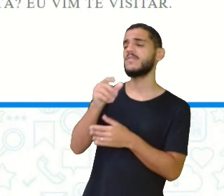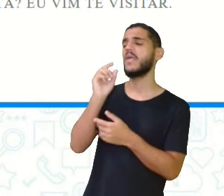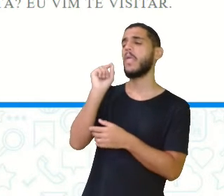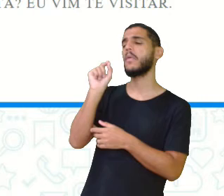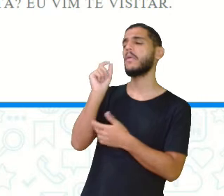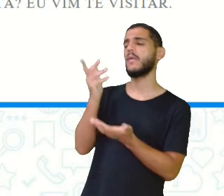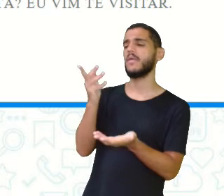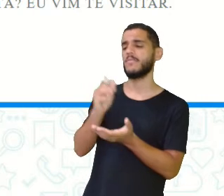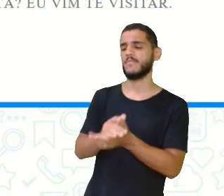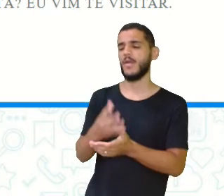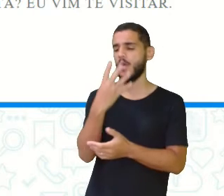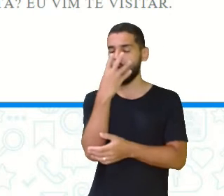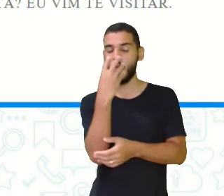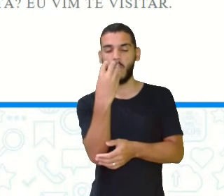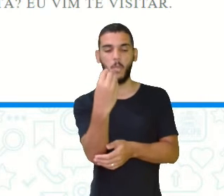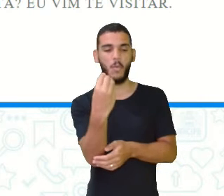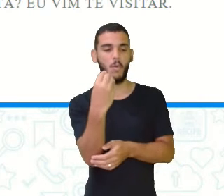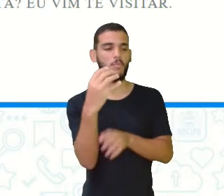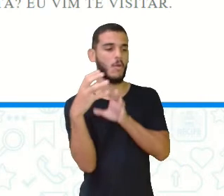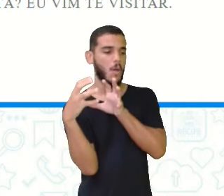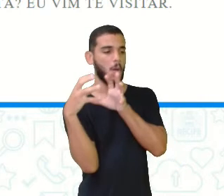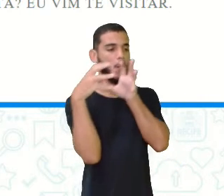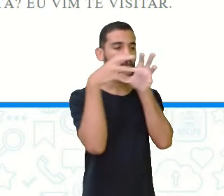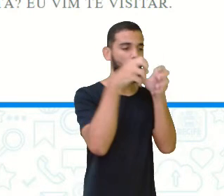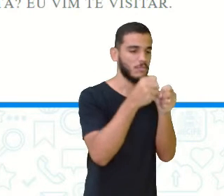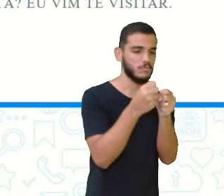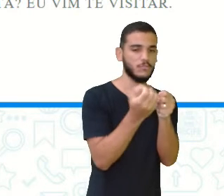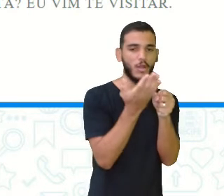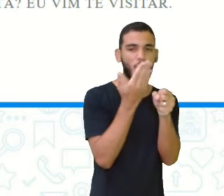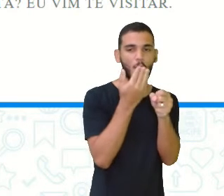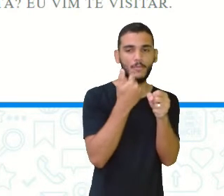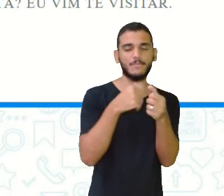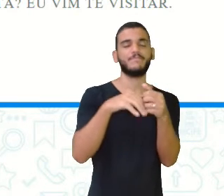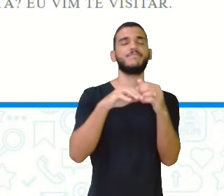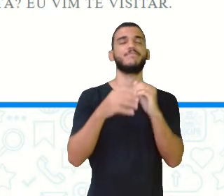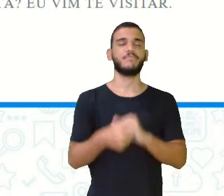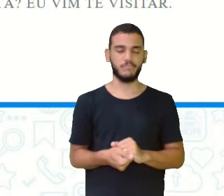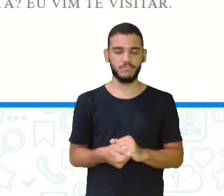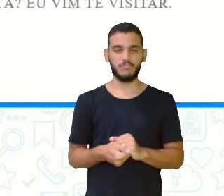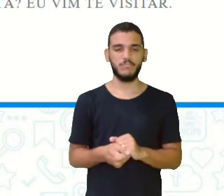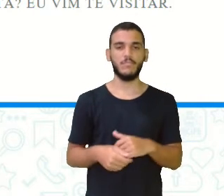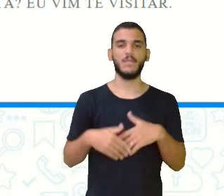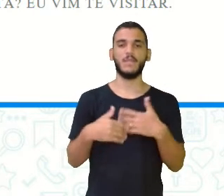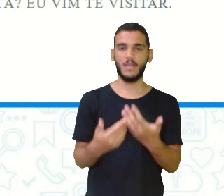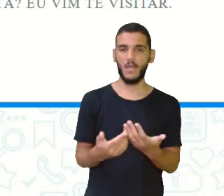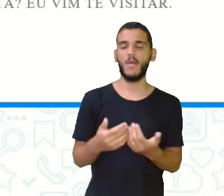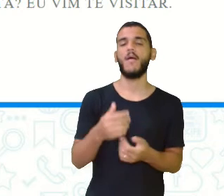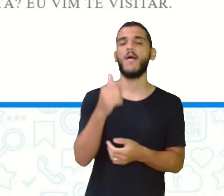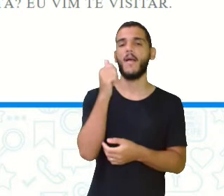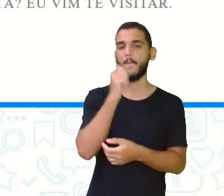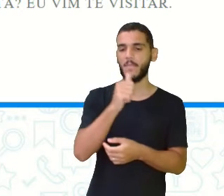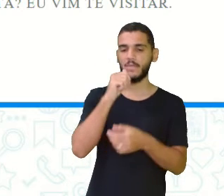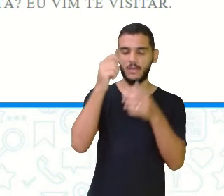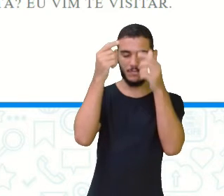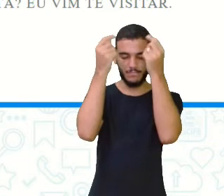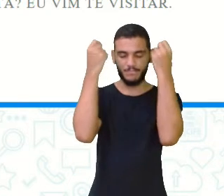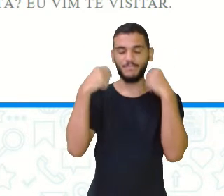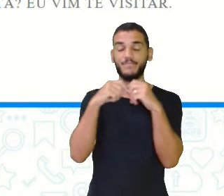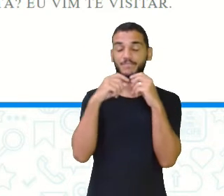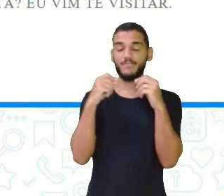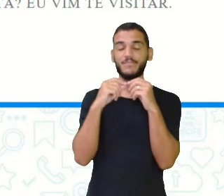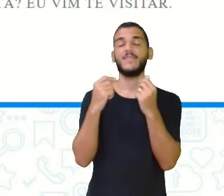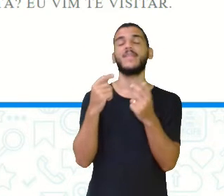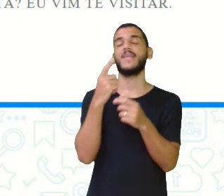lobo lançou-se em direção à vovó e a engoliu. Quando o Chapeuzinho Vermelho chegou, encontrou a porta